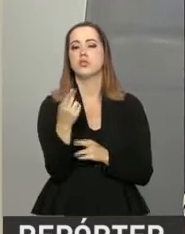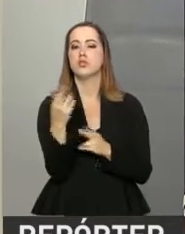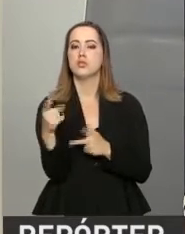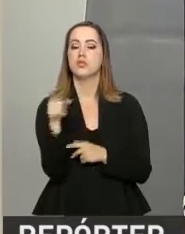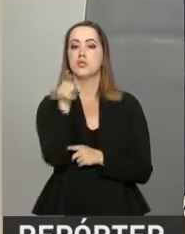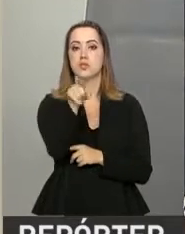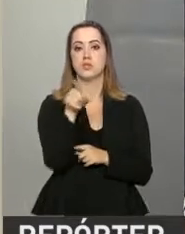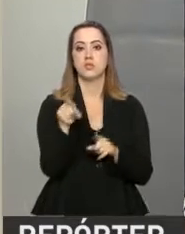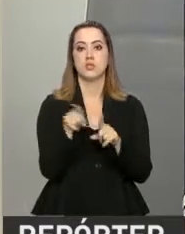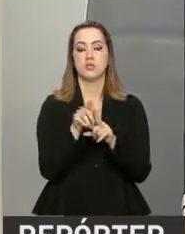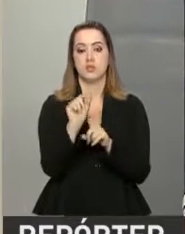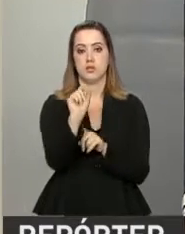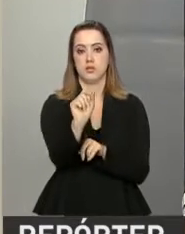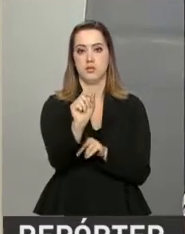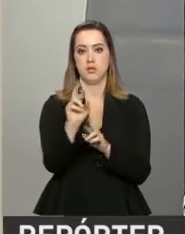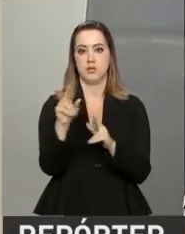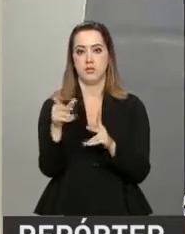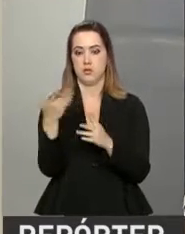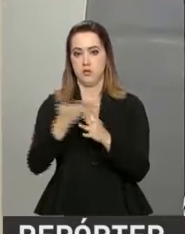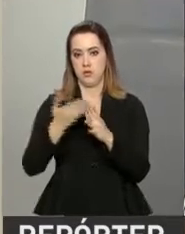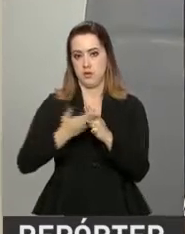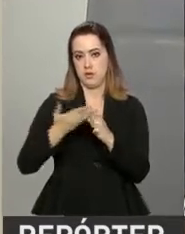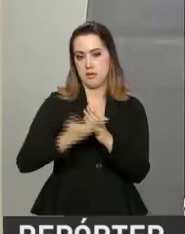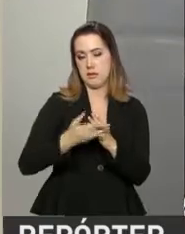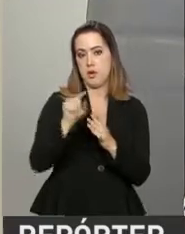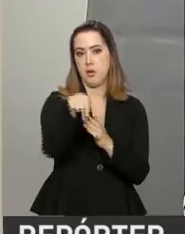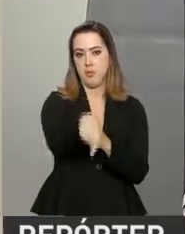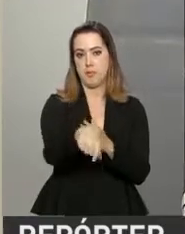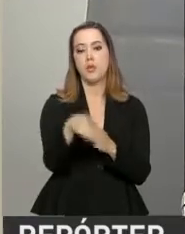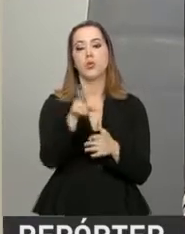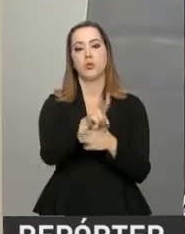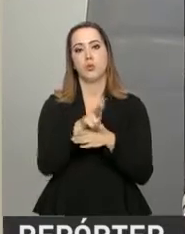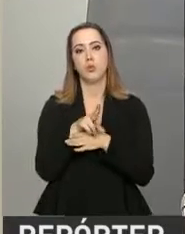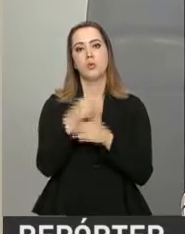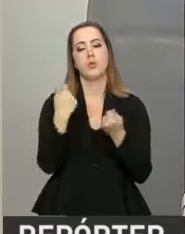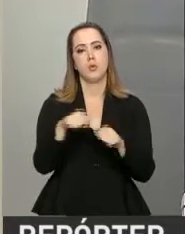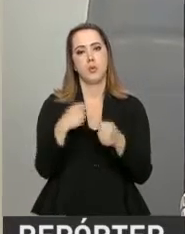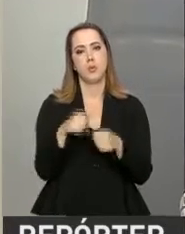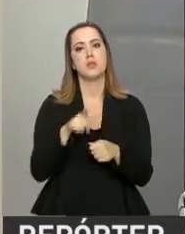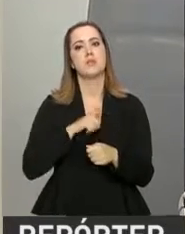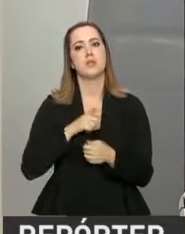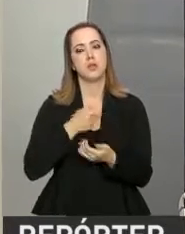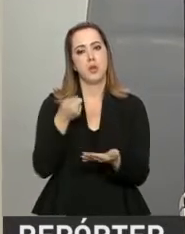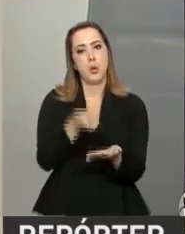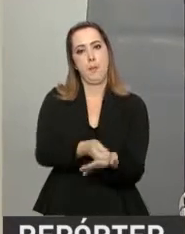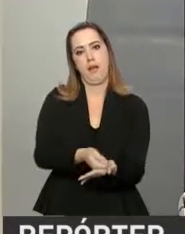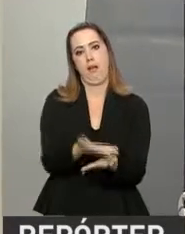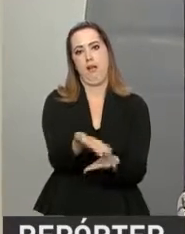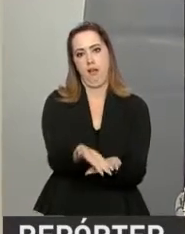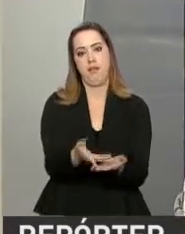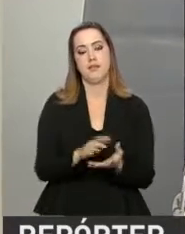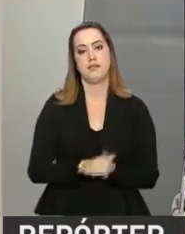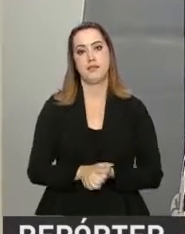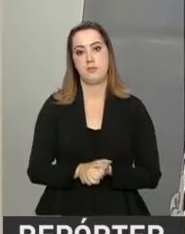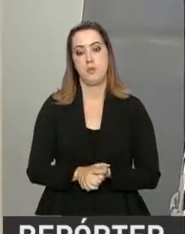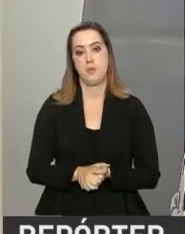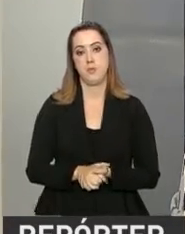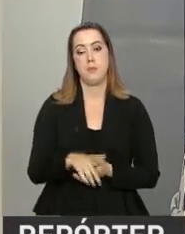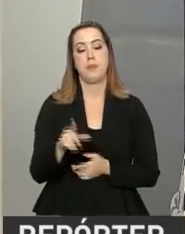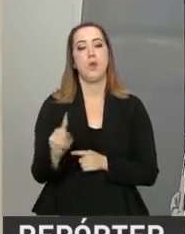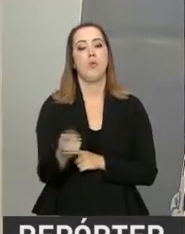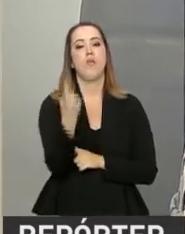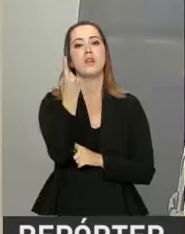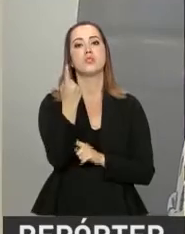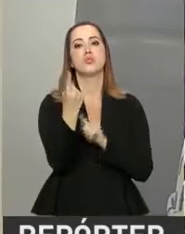é que você tem um financiamento habitacional. As pessoas têm que ter alguma capacidade de tomar um financiamento. No faixa